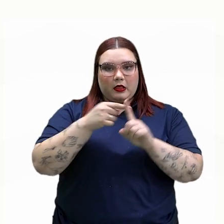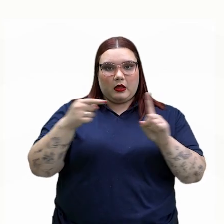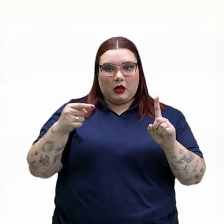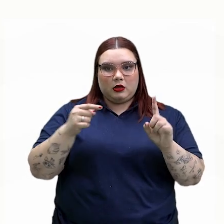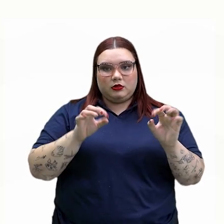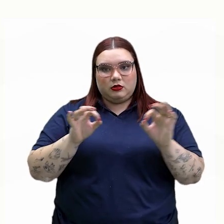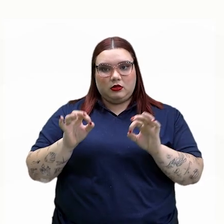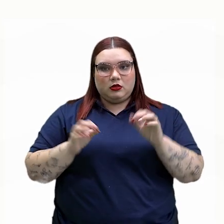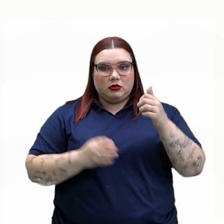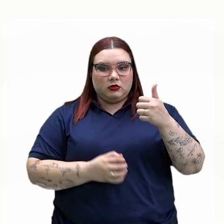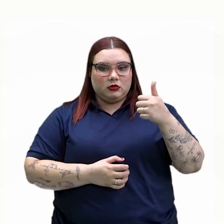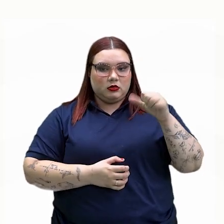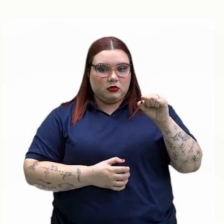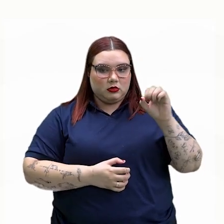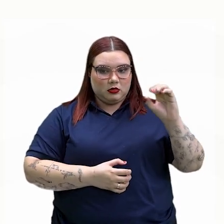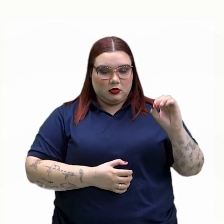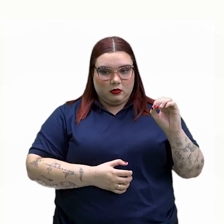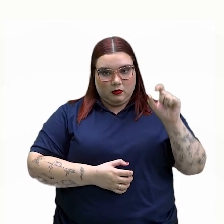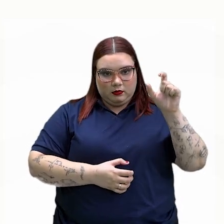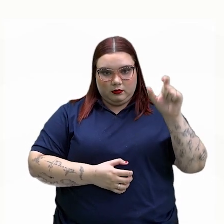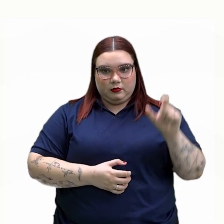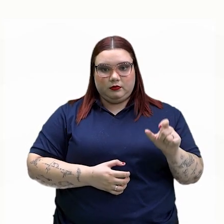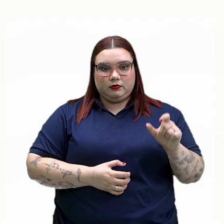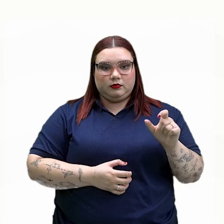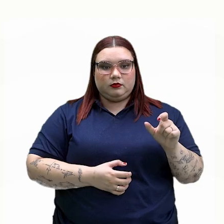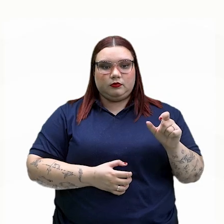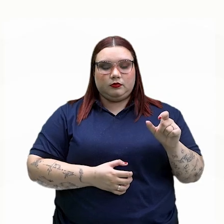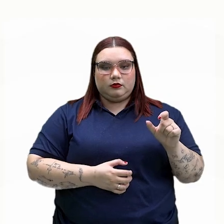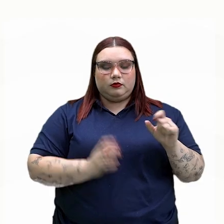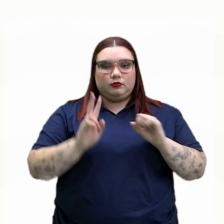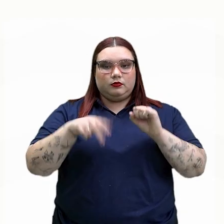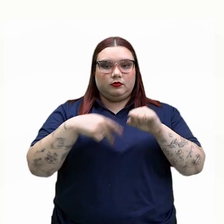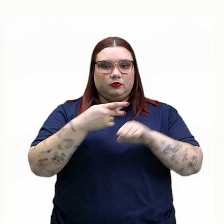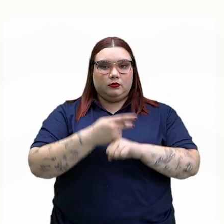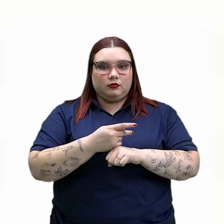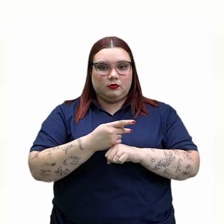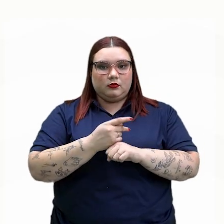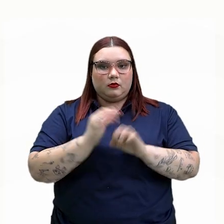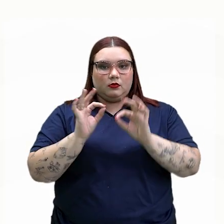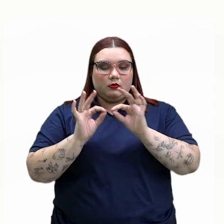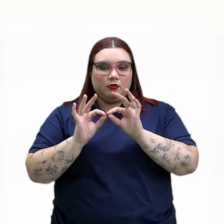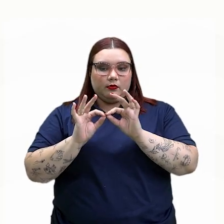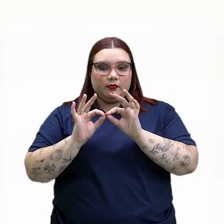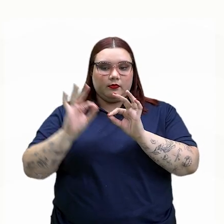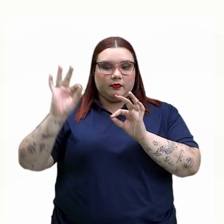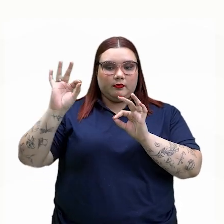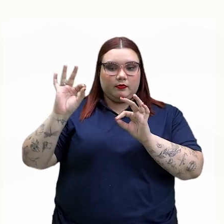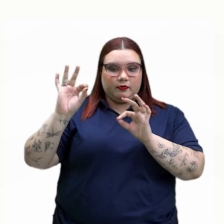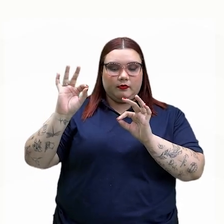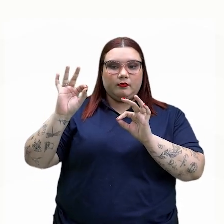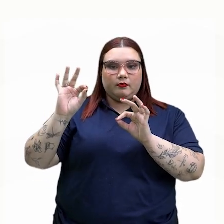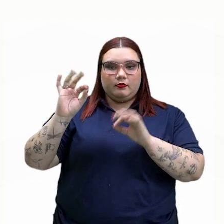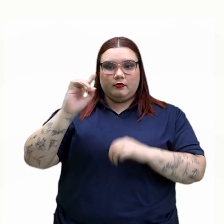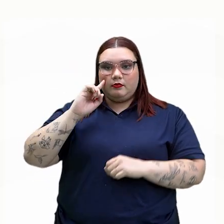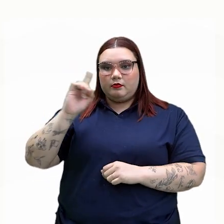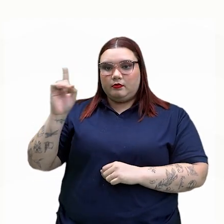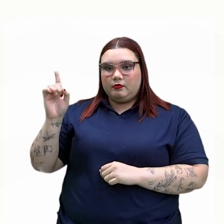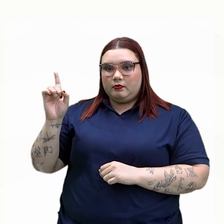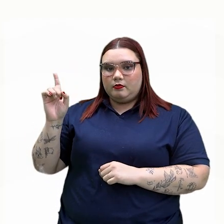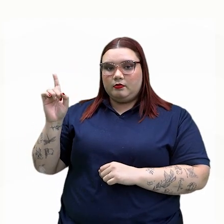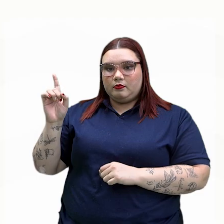volta. Então, esse setor aqui, ó, meia volta. Depois, um pouco mais de 90